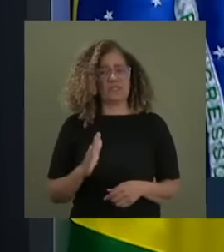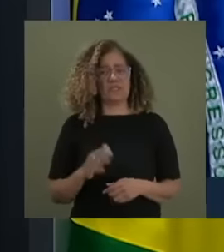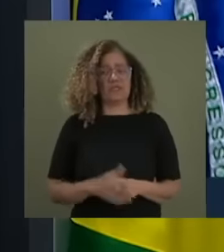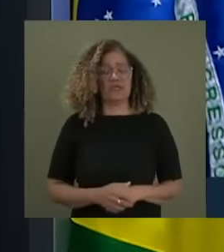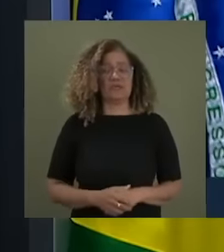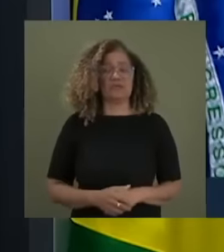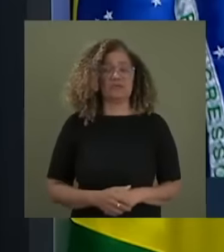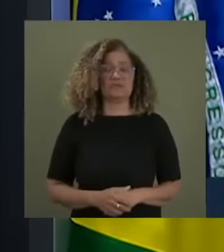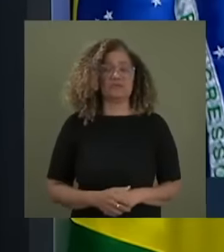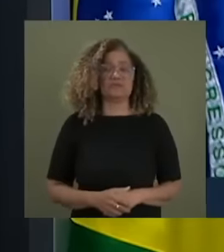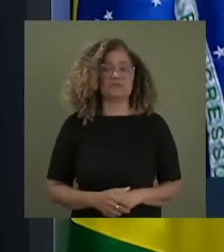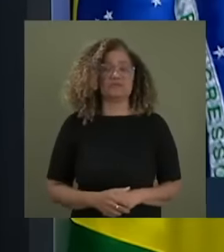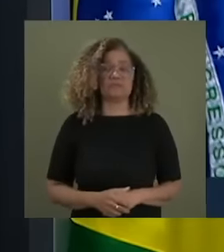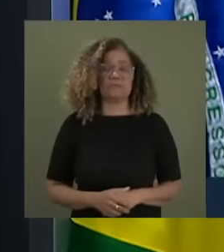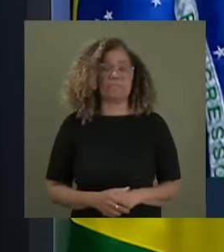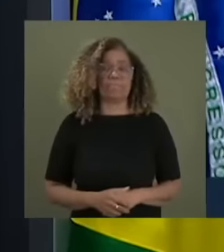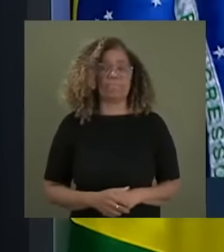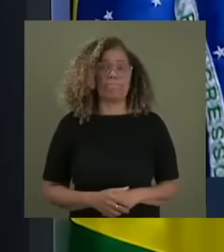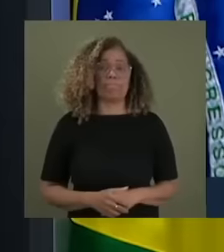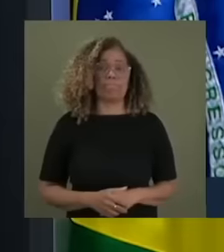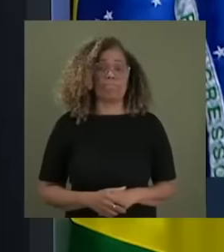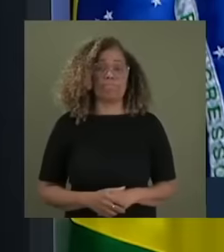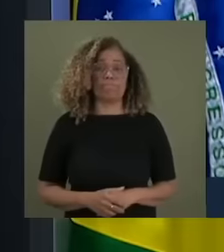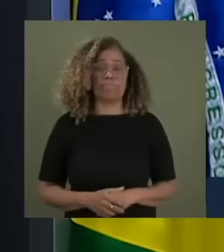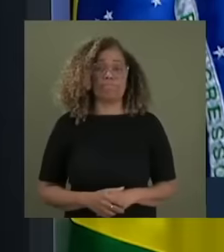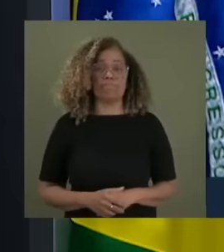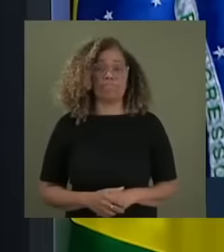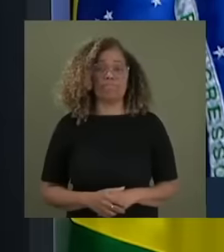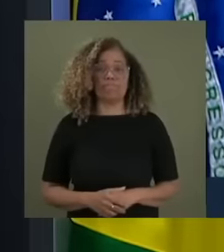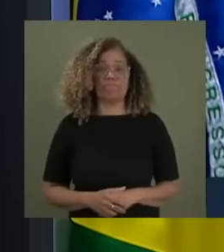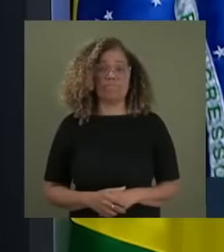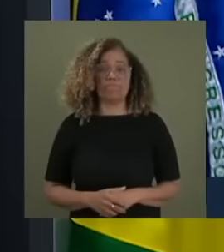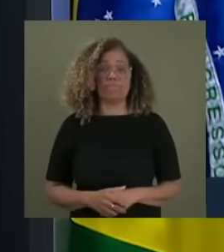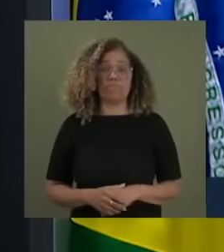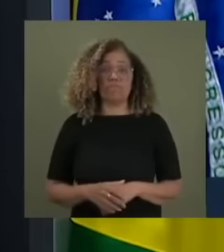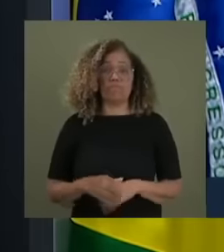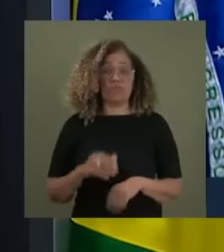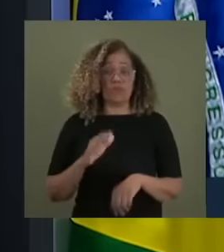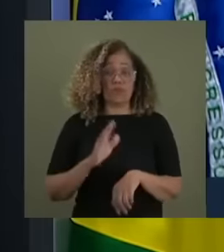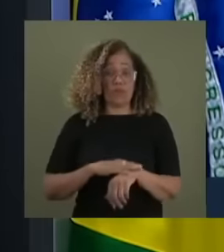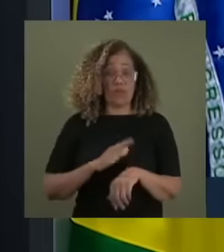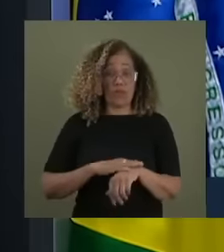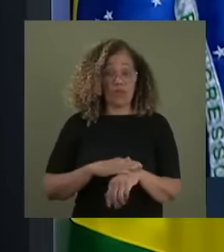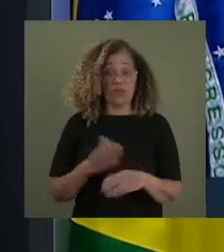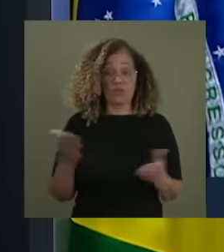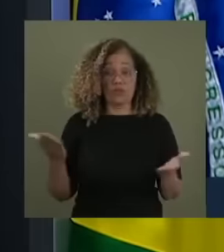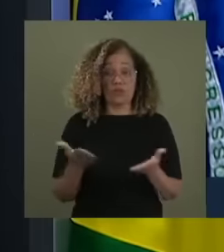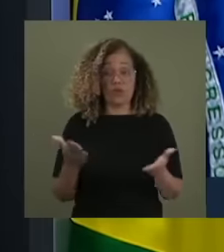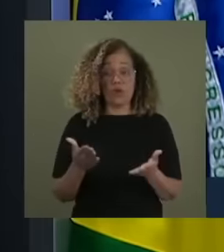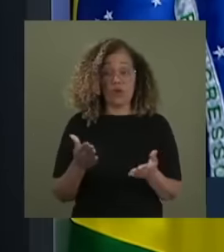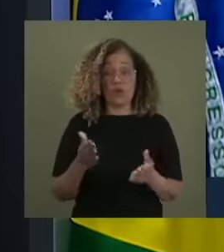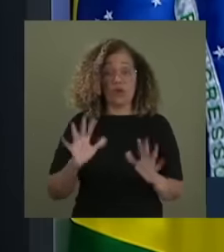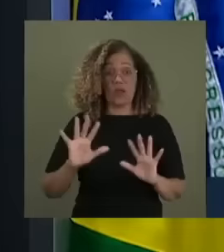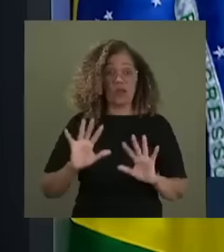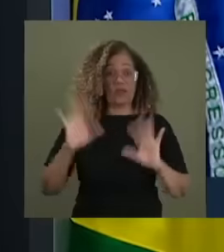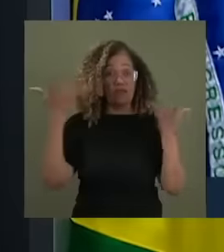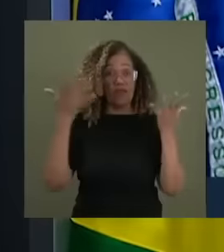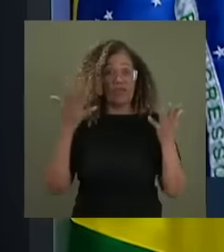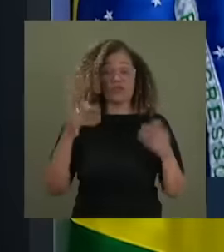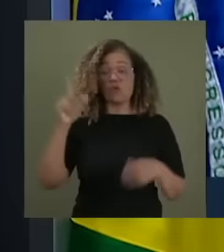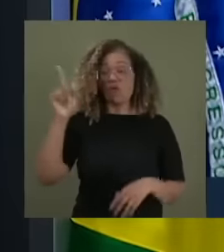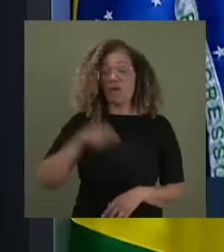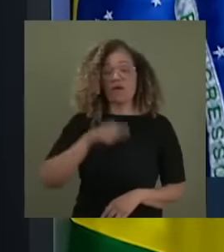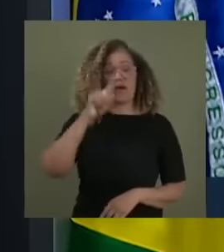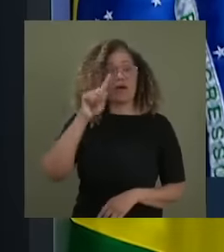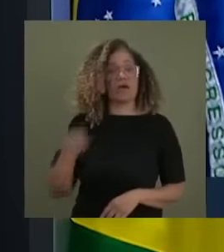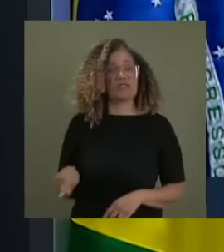de forma inédita senhor presidente foi cancelado foi adiado o evento depois de que